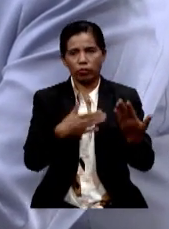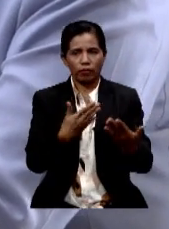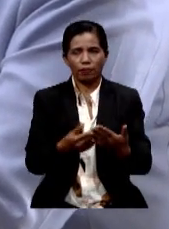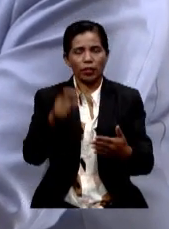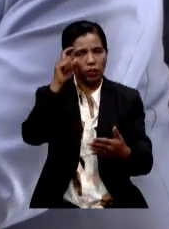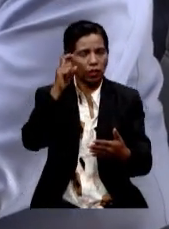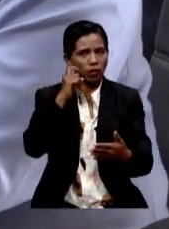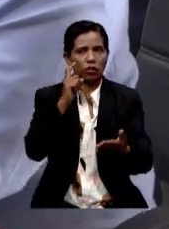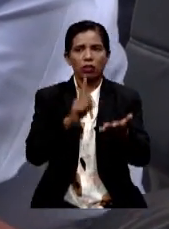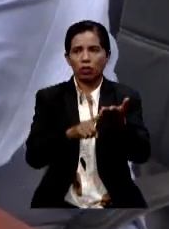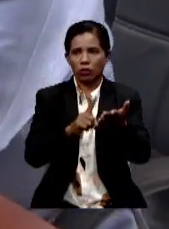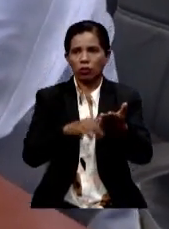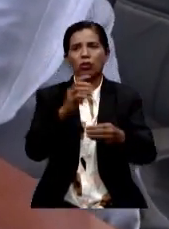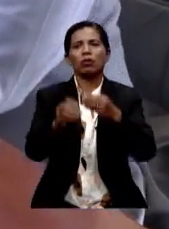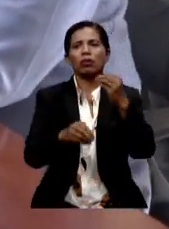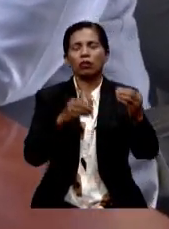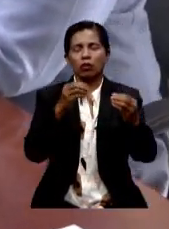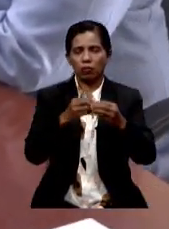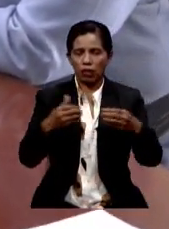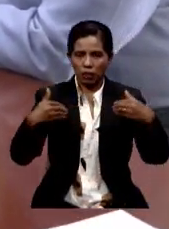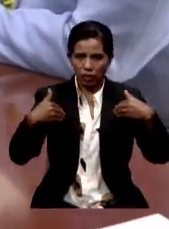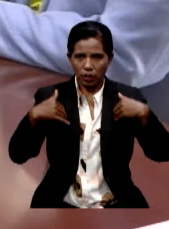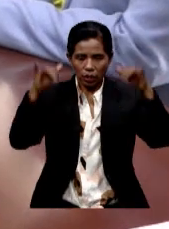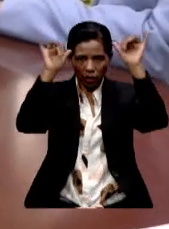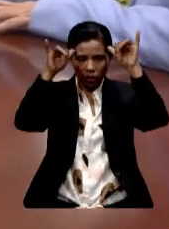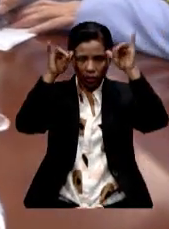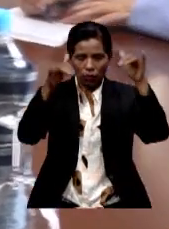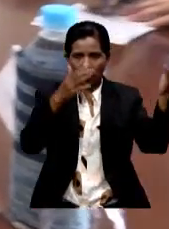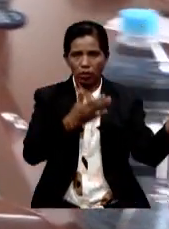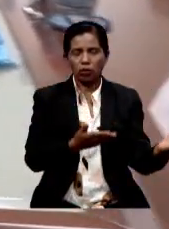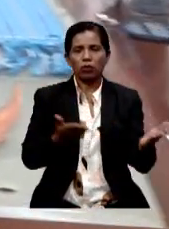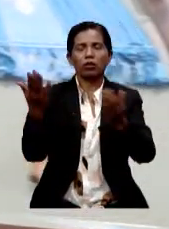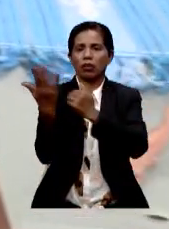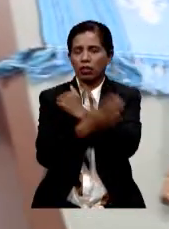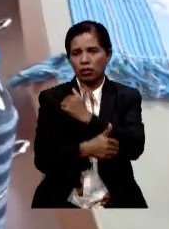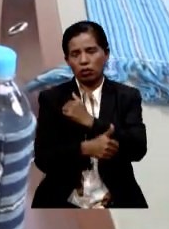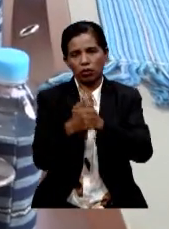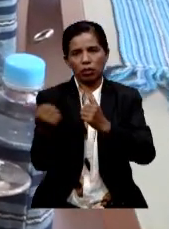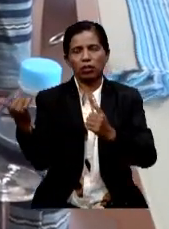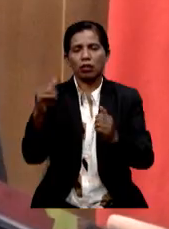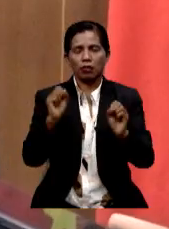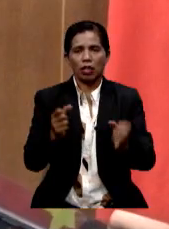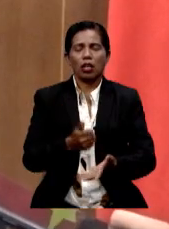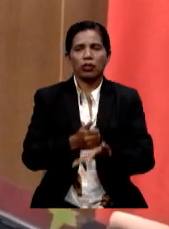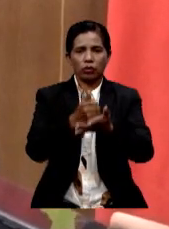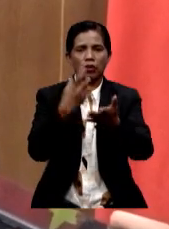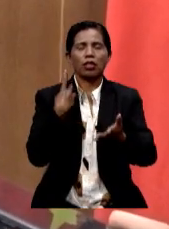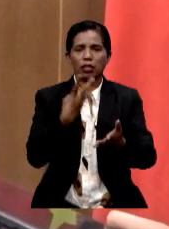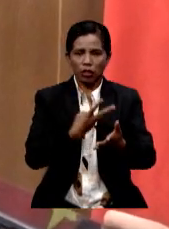ne discutimos com a barra que a carau no ne bela exporta para nação selo. Se de bela ajuda aí temos